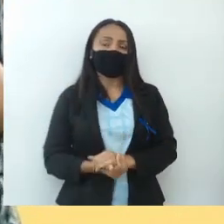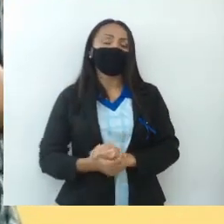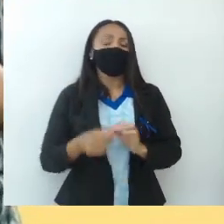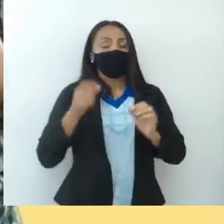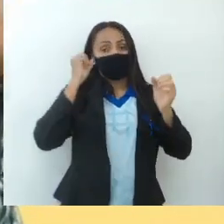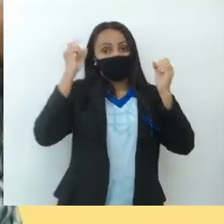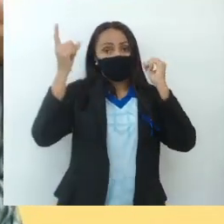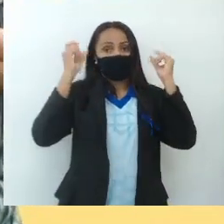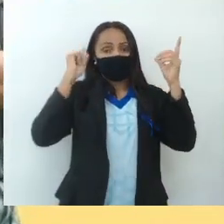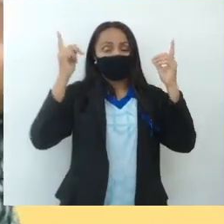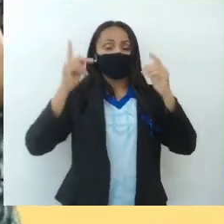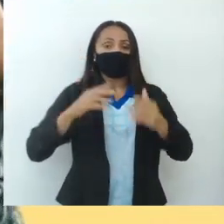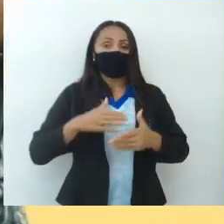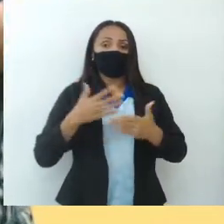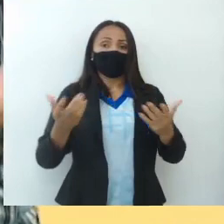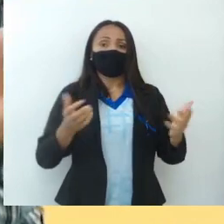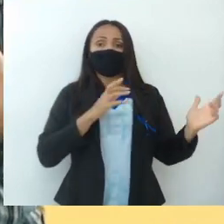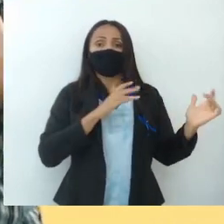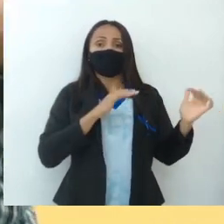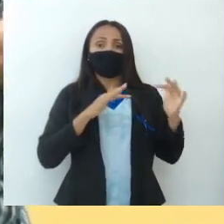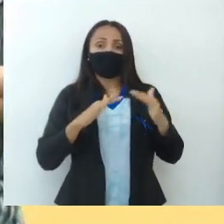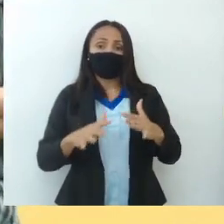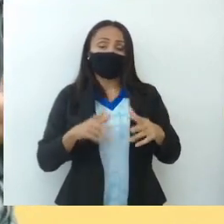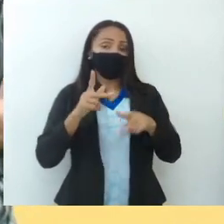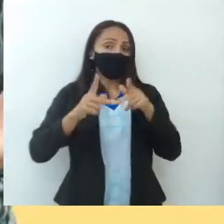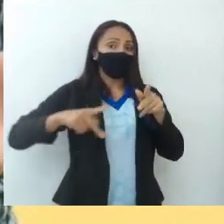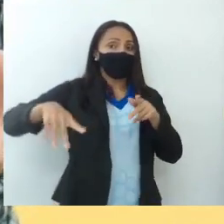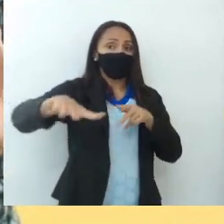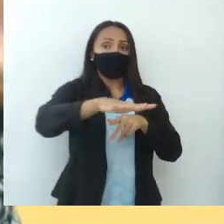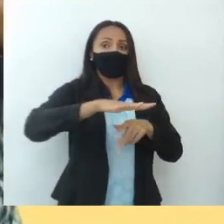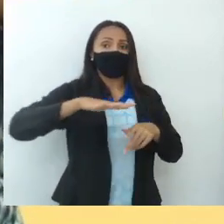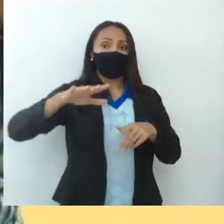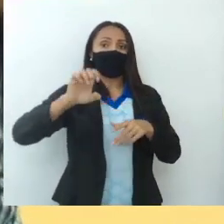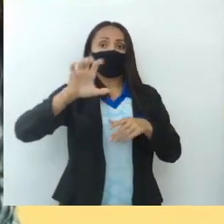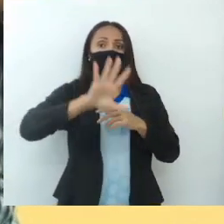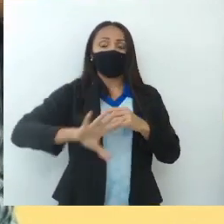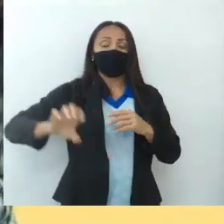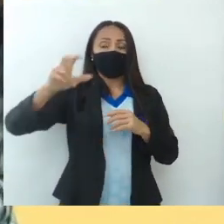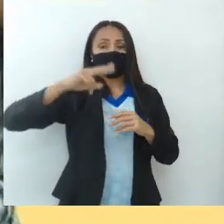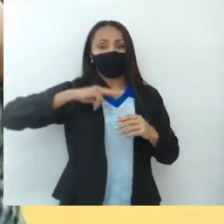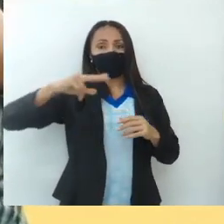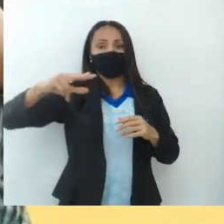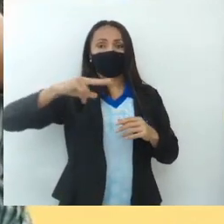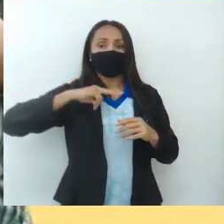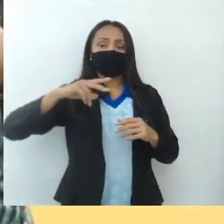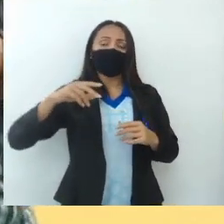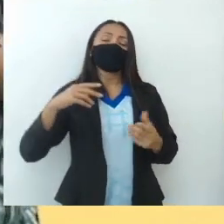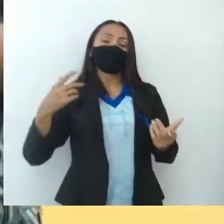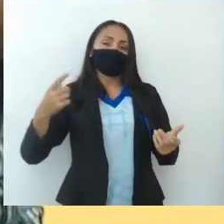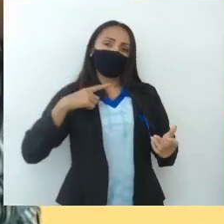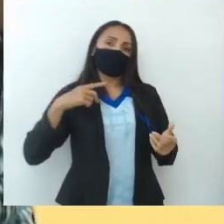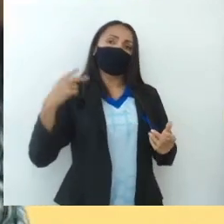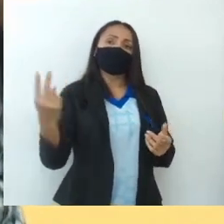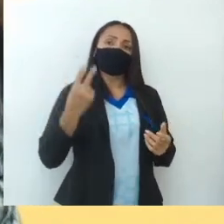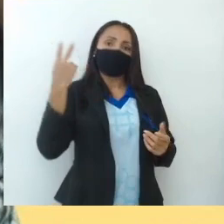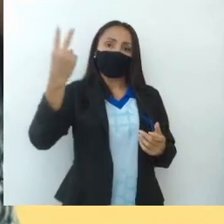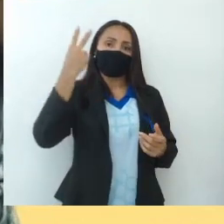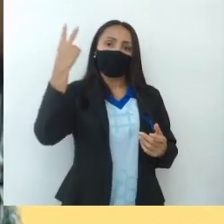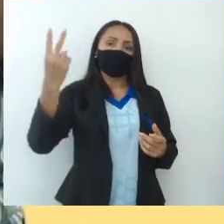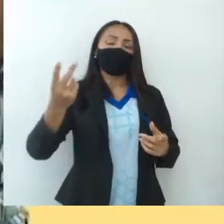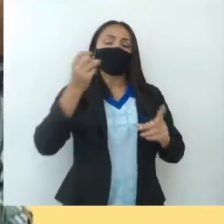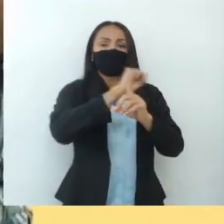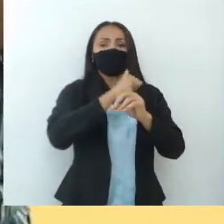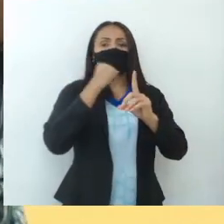disso. Nós somos colonizados por um povo europeu, os portugueses. Então, muitos valores que nós temos hoje ainda na nossa sociedade, como